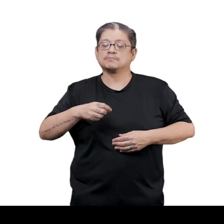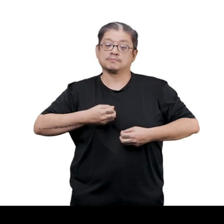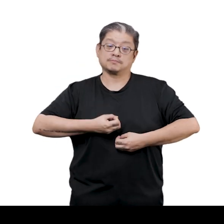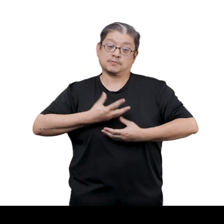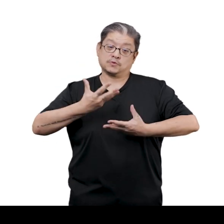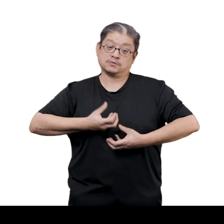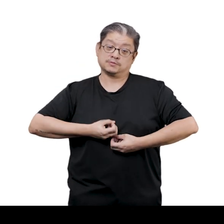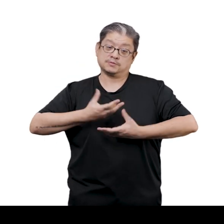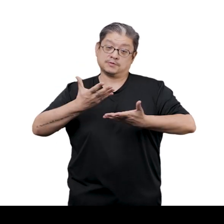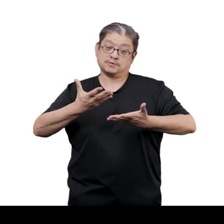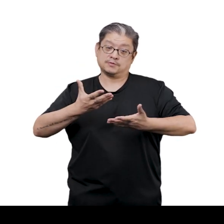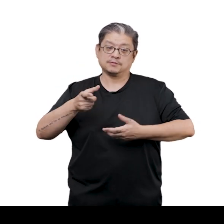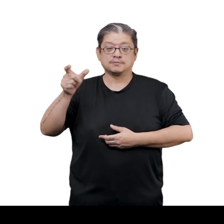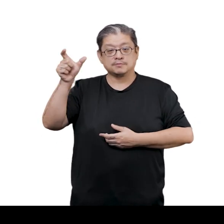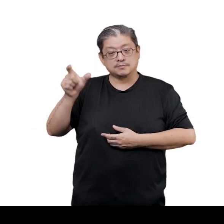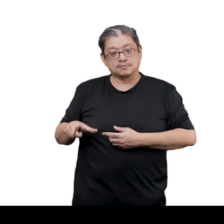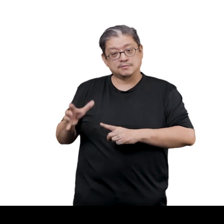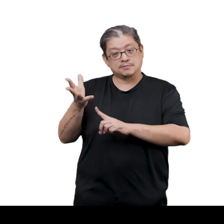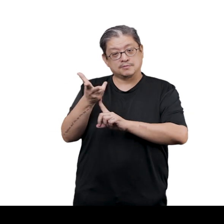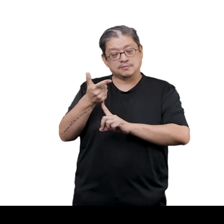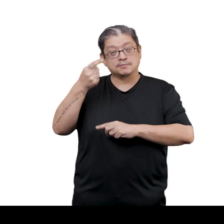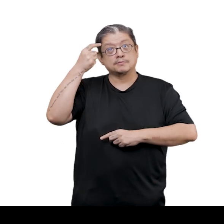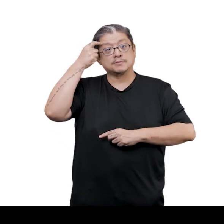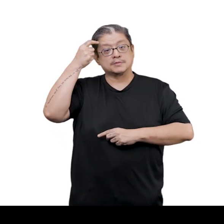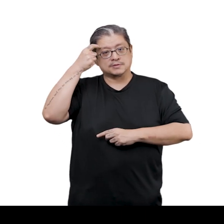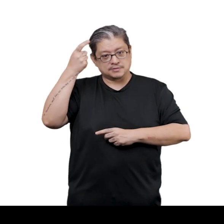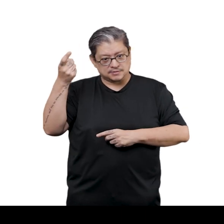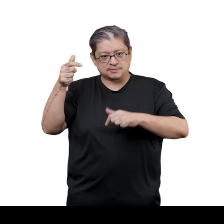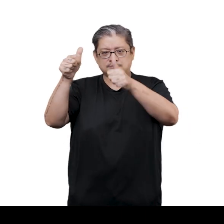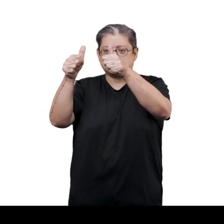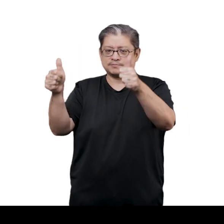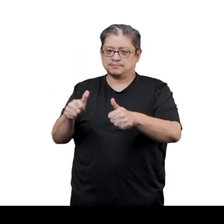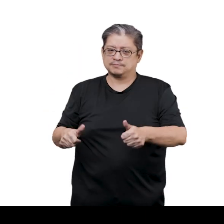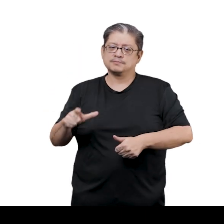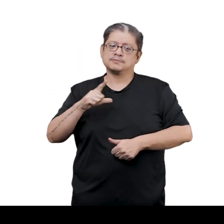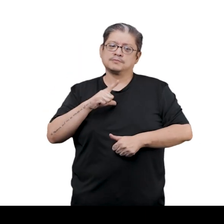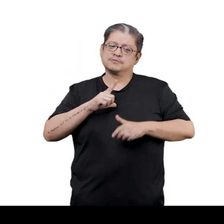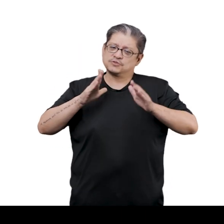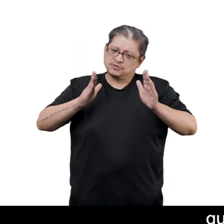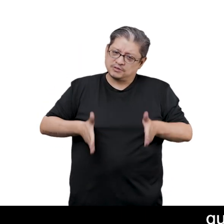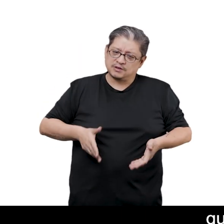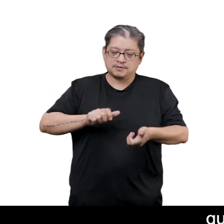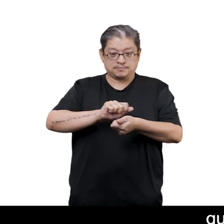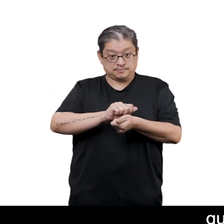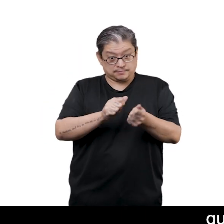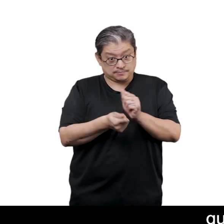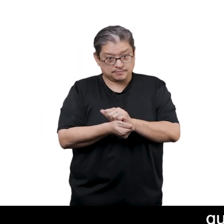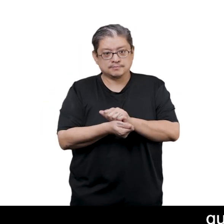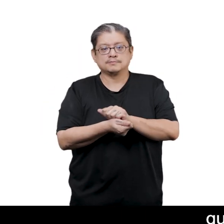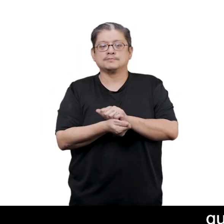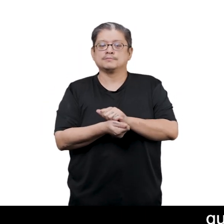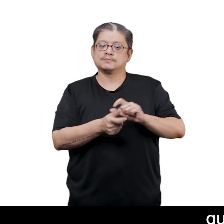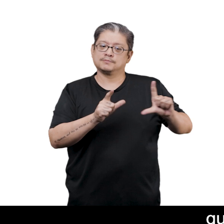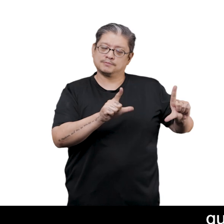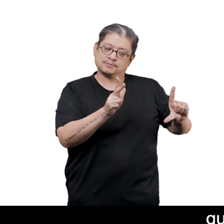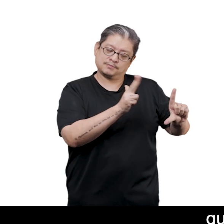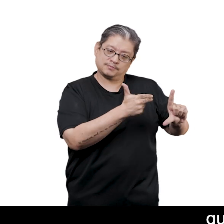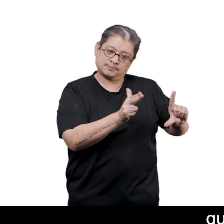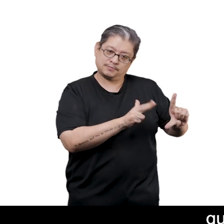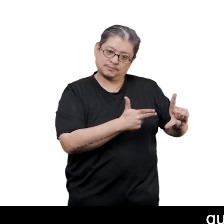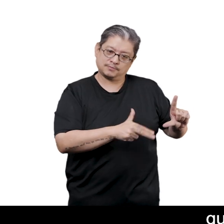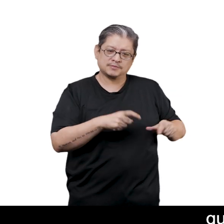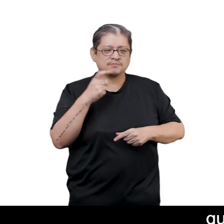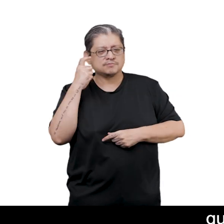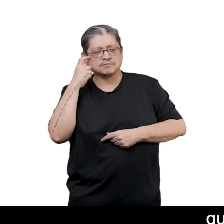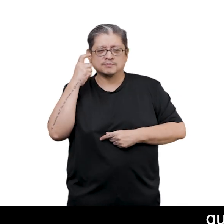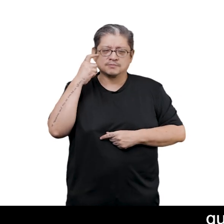poéticas. O fato de o artista partir de um conjunto de imagens já existentes que são rearticuladas em sua obra